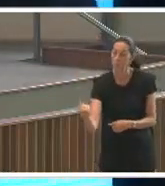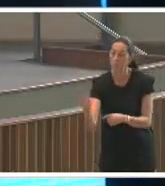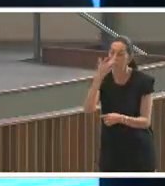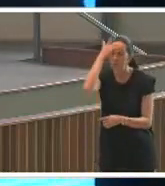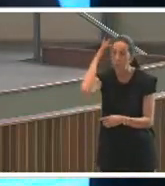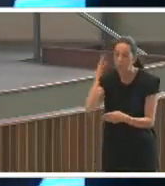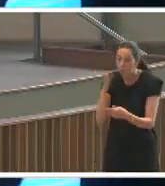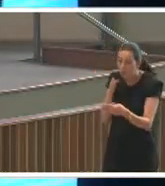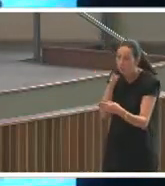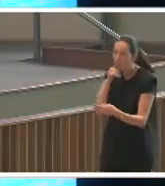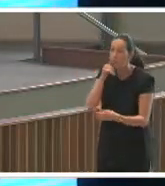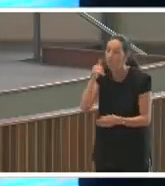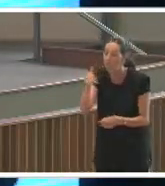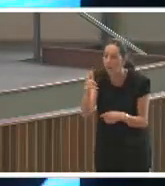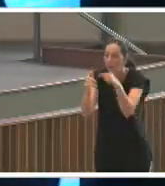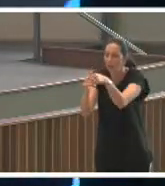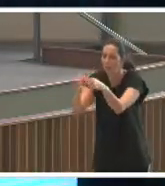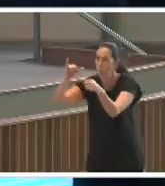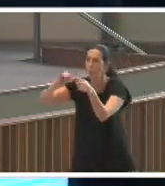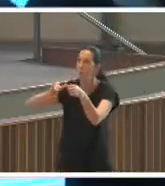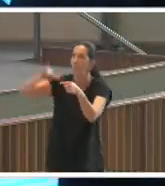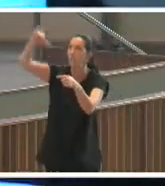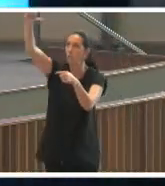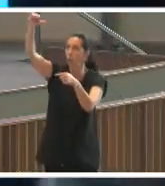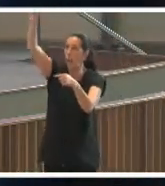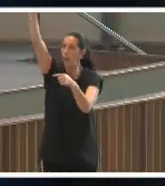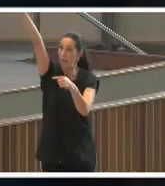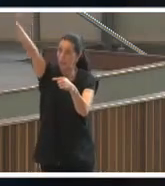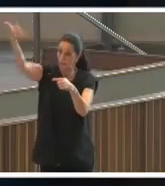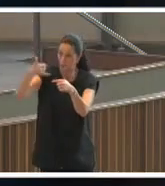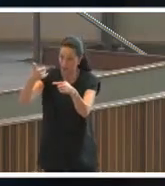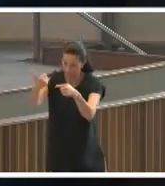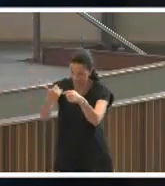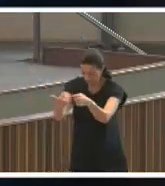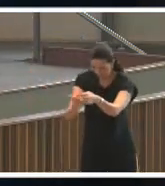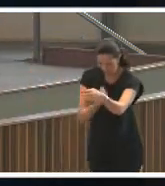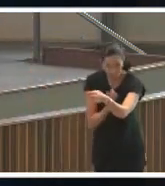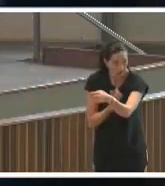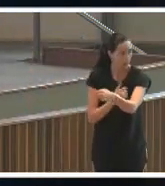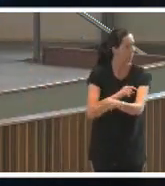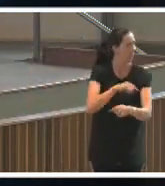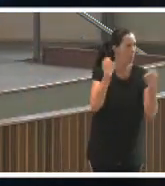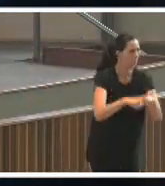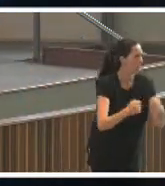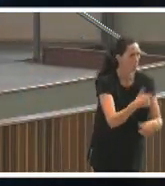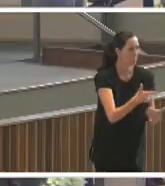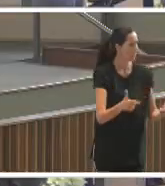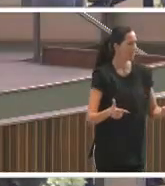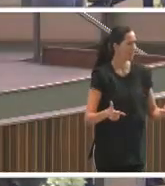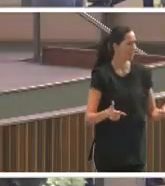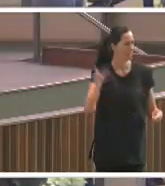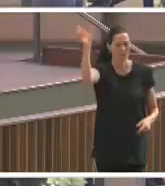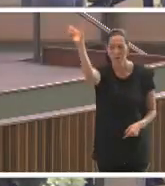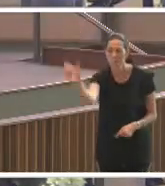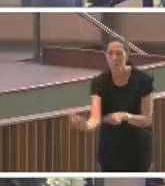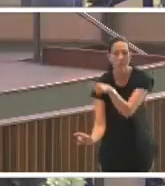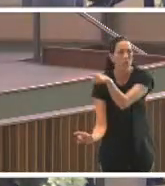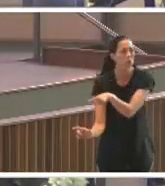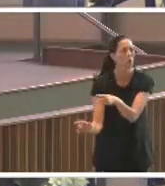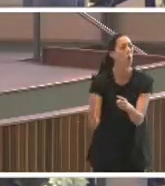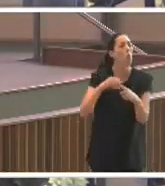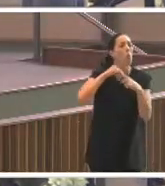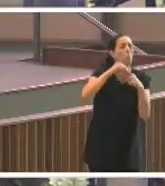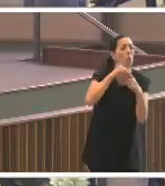através de Jesus Cristo eu posso ter comunhão direta com o Pai, e essa é a vitória que nós temos. E é por isso que